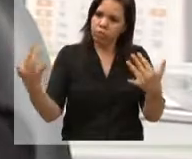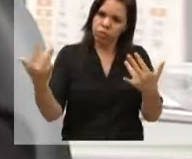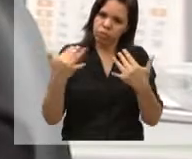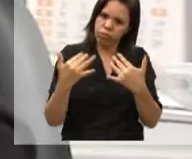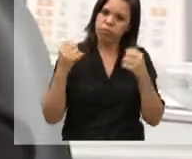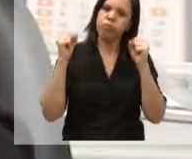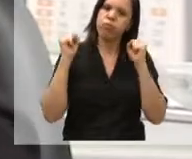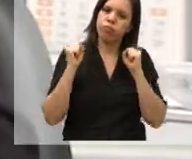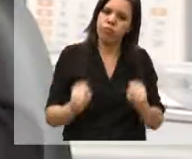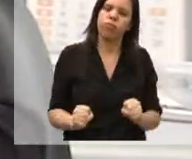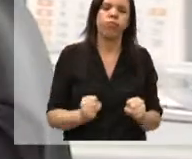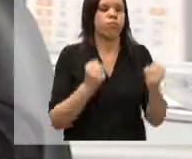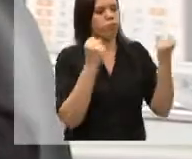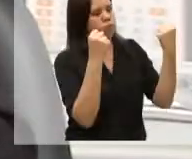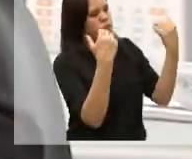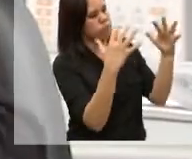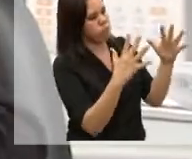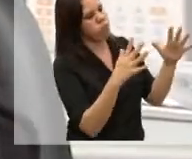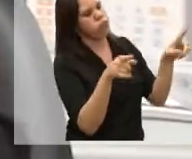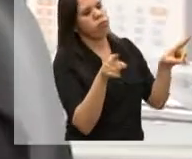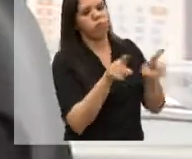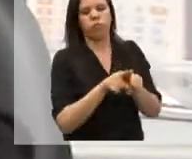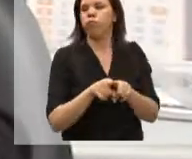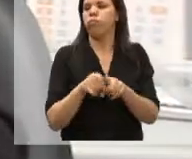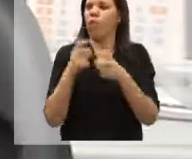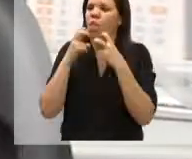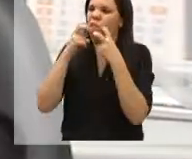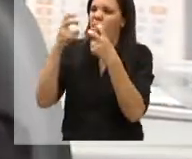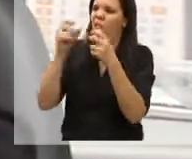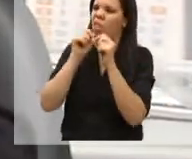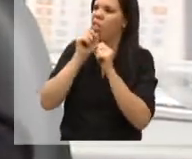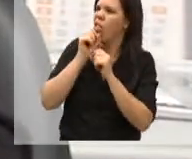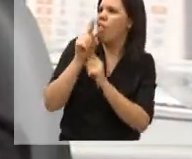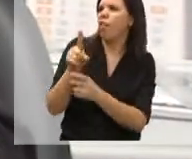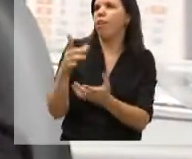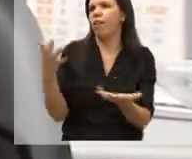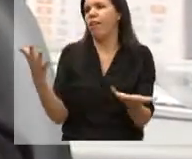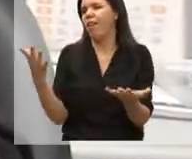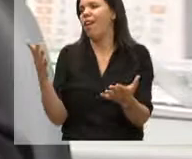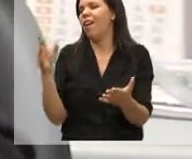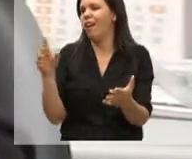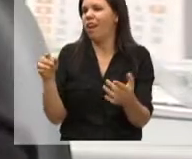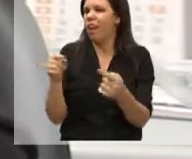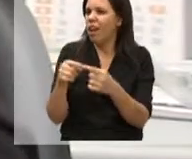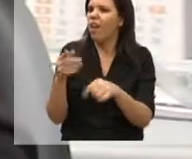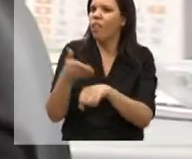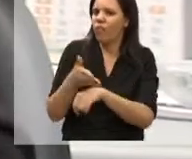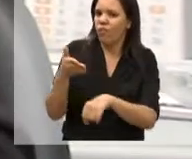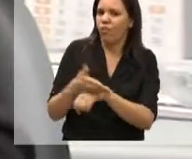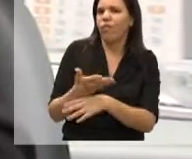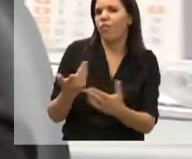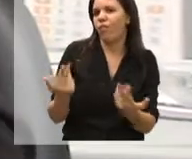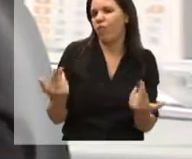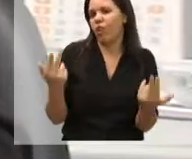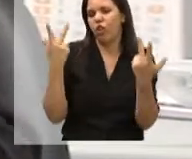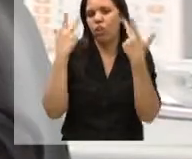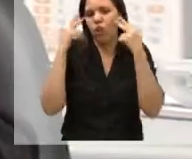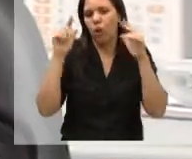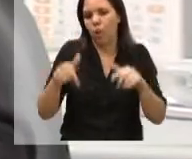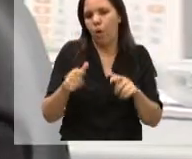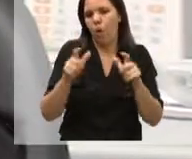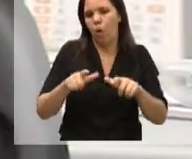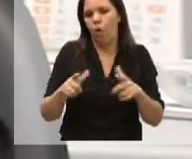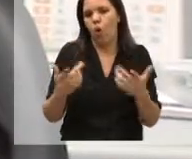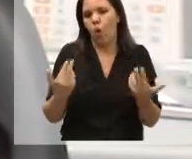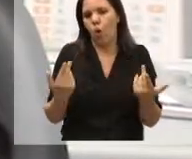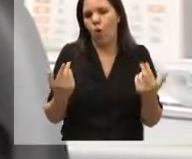vêm, aplaudem, gritam, xingam, tal. Isso faz parte a gente diz assim que aqui é o